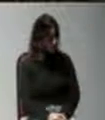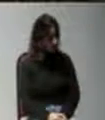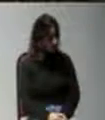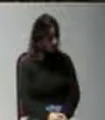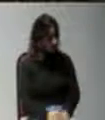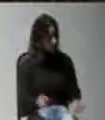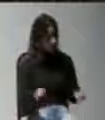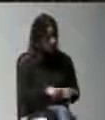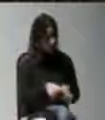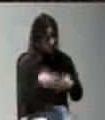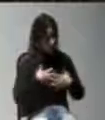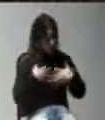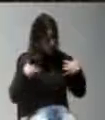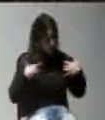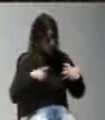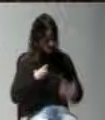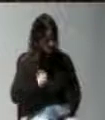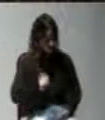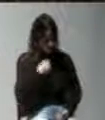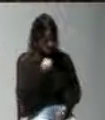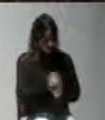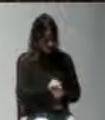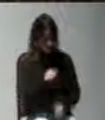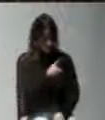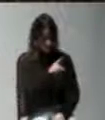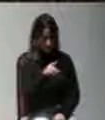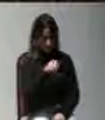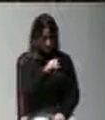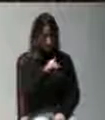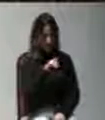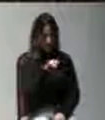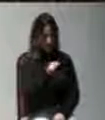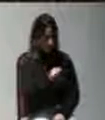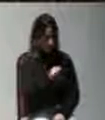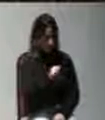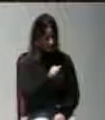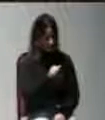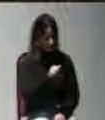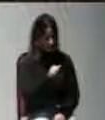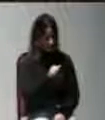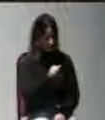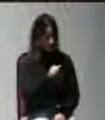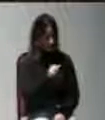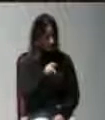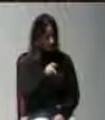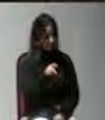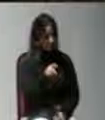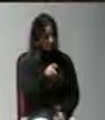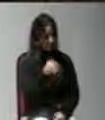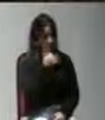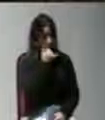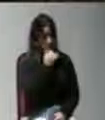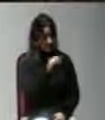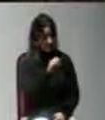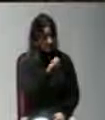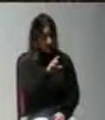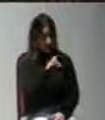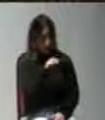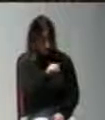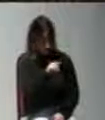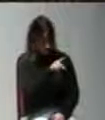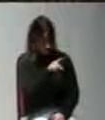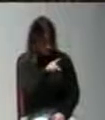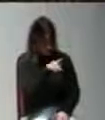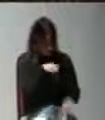temos a honra de ter conosco hoje aqui professora Célia Regina Jardim Pinto. Professora Célia, ela é graduada